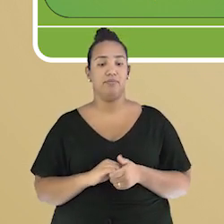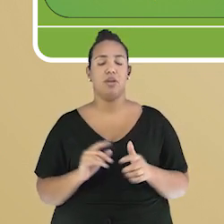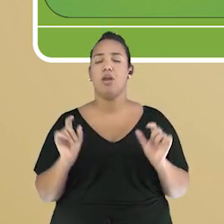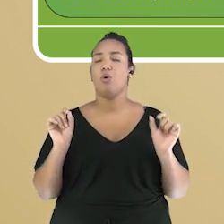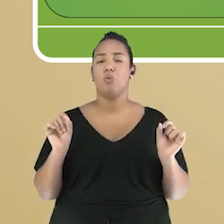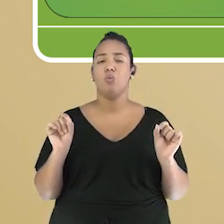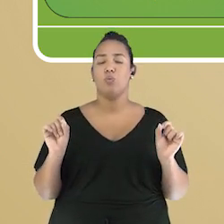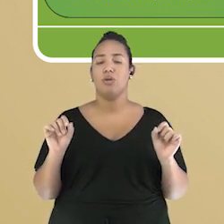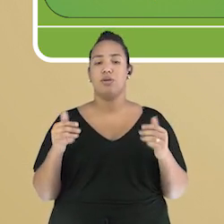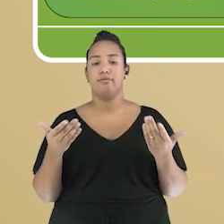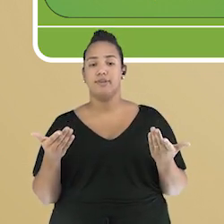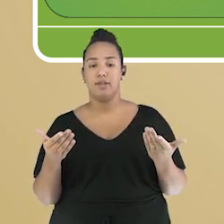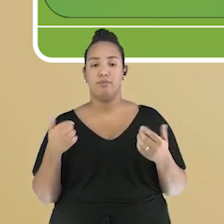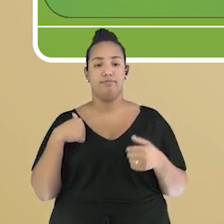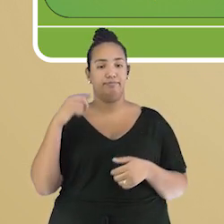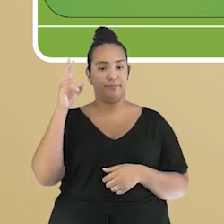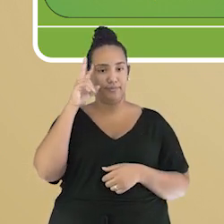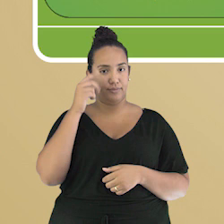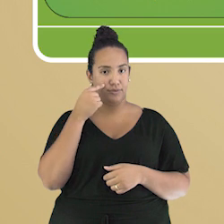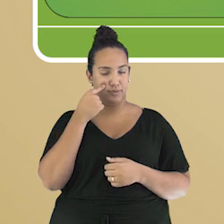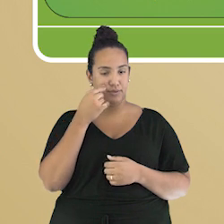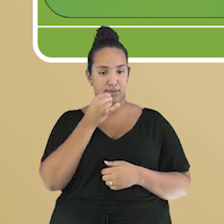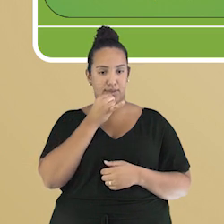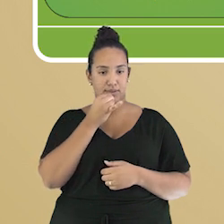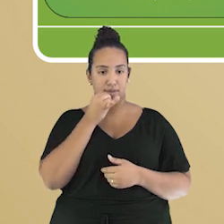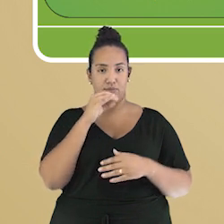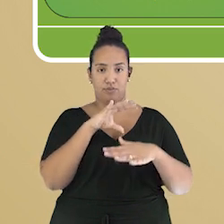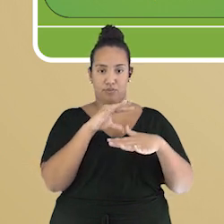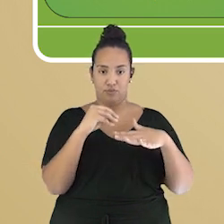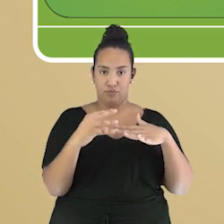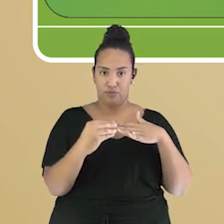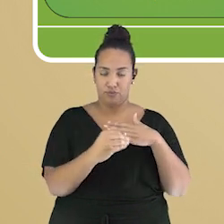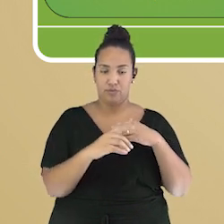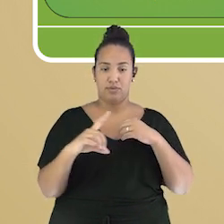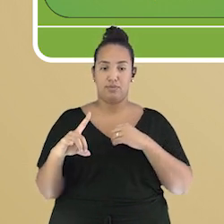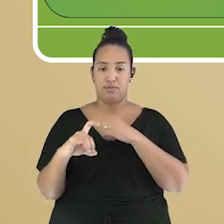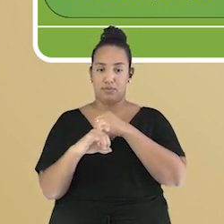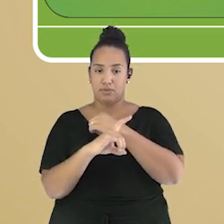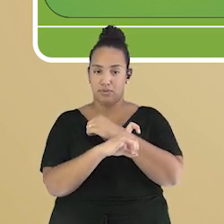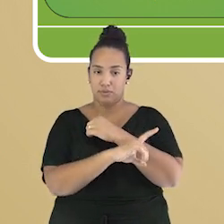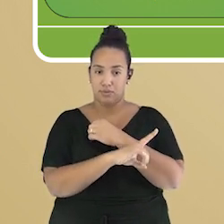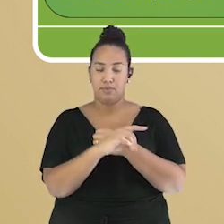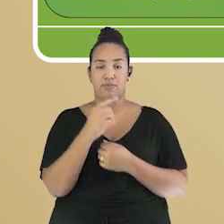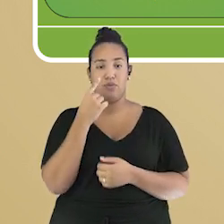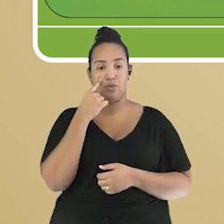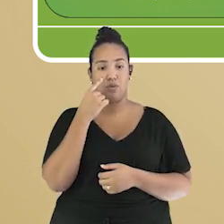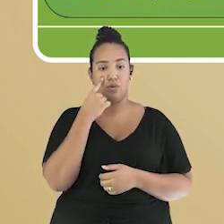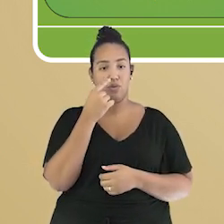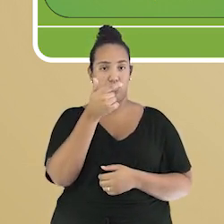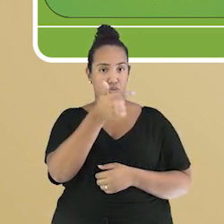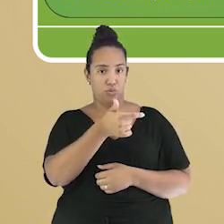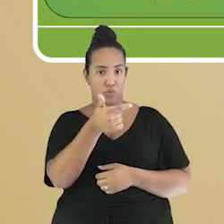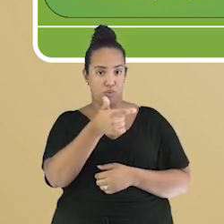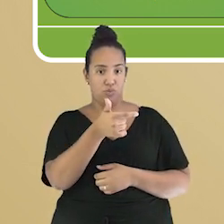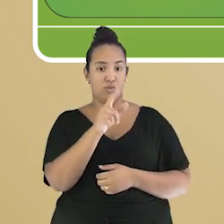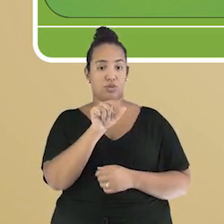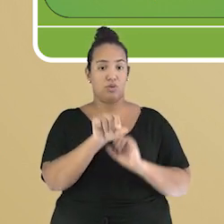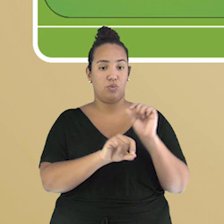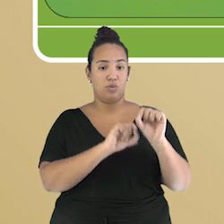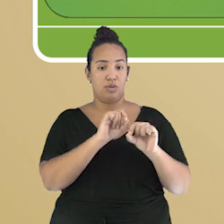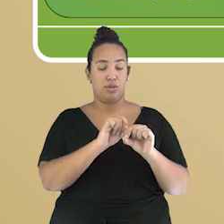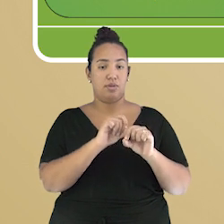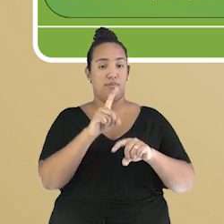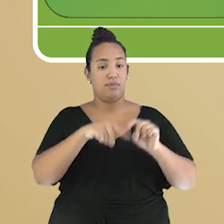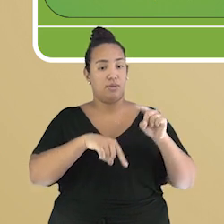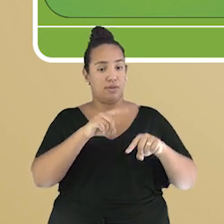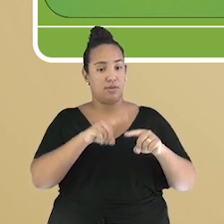por definição, como eu dei aqui no exemplo, fungos e bactérias. O número 2 vai em decompõe a matéria